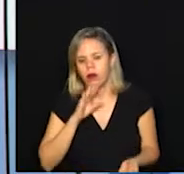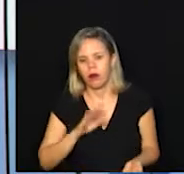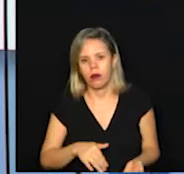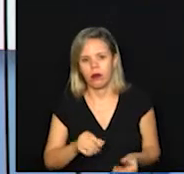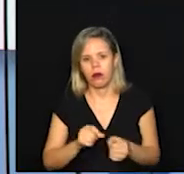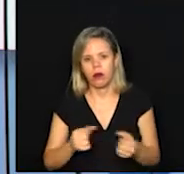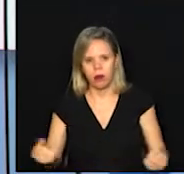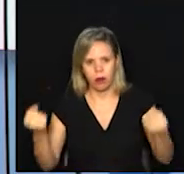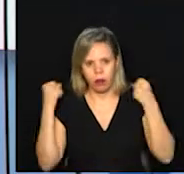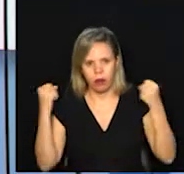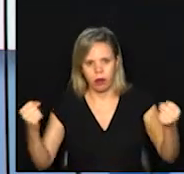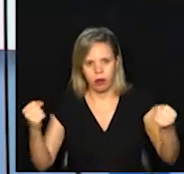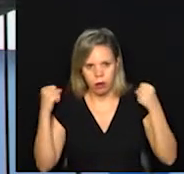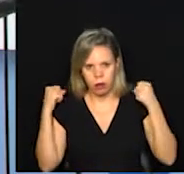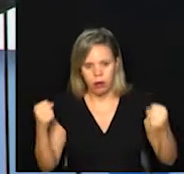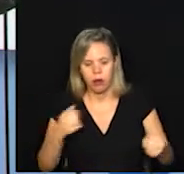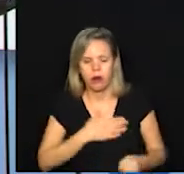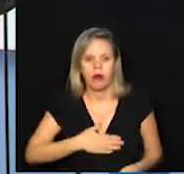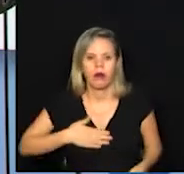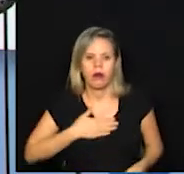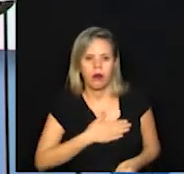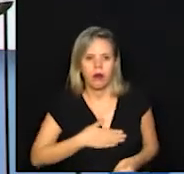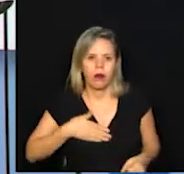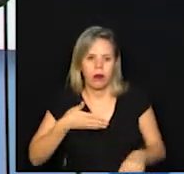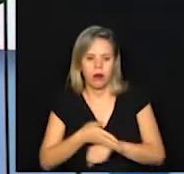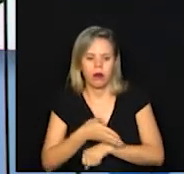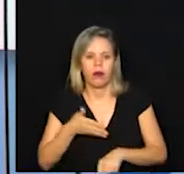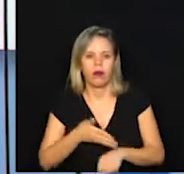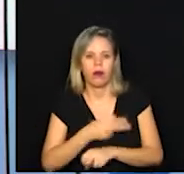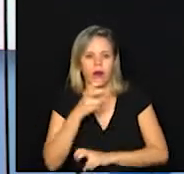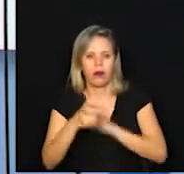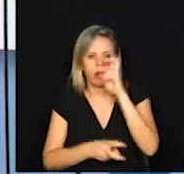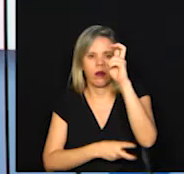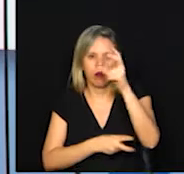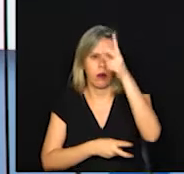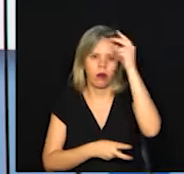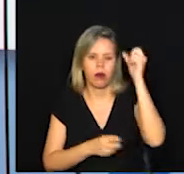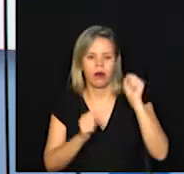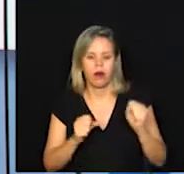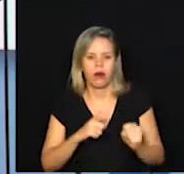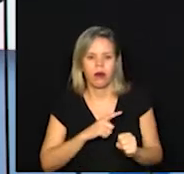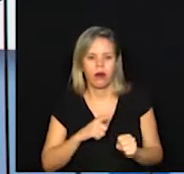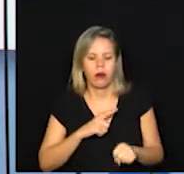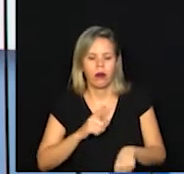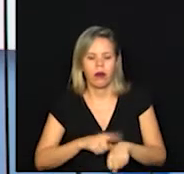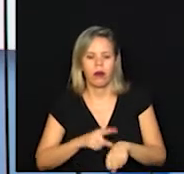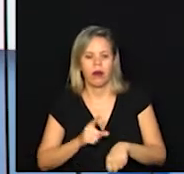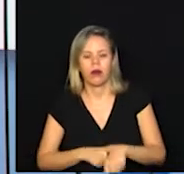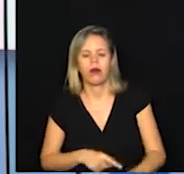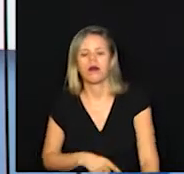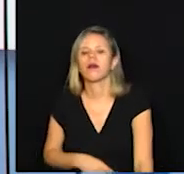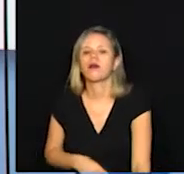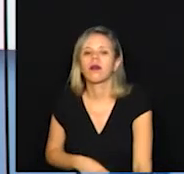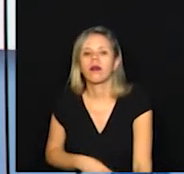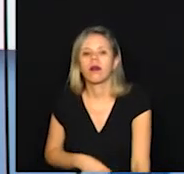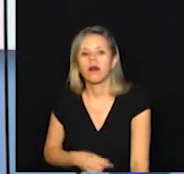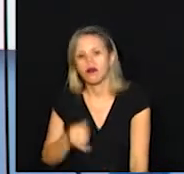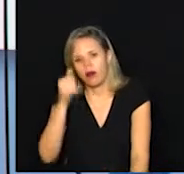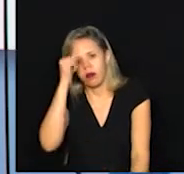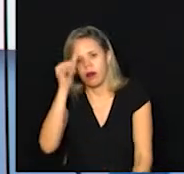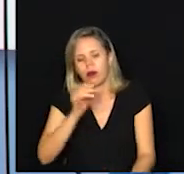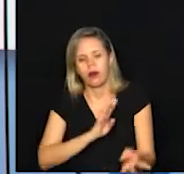faz a sua atividade física, gosta aí de frequentar um parque público, poderá ter aí esse horário, né, para